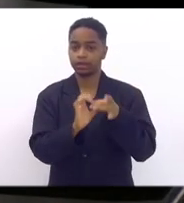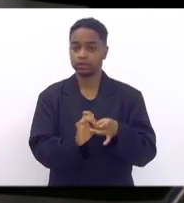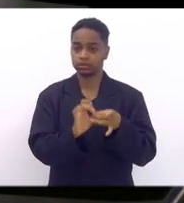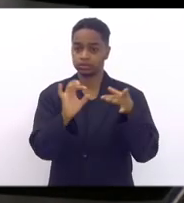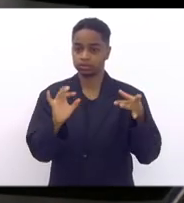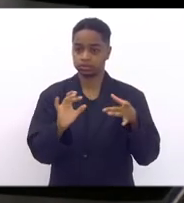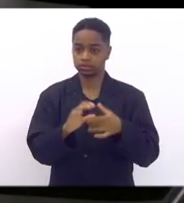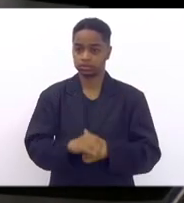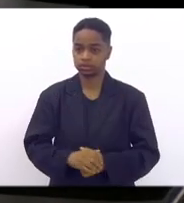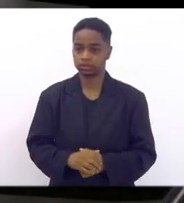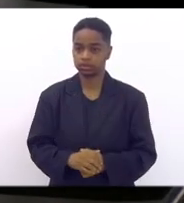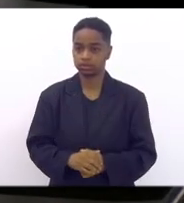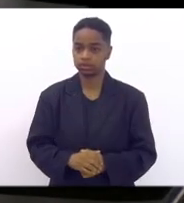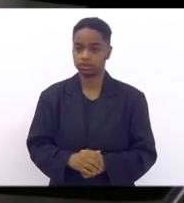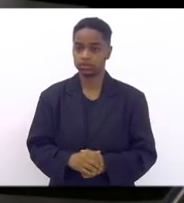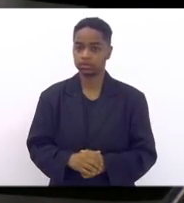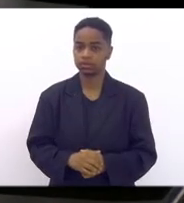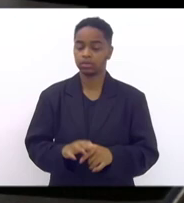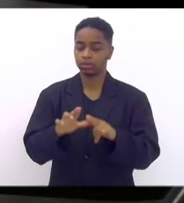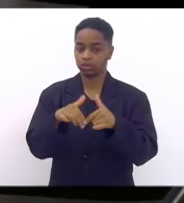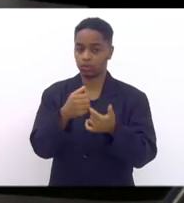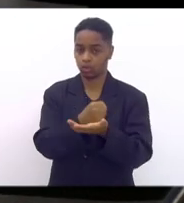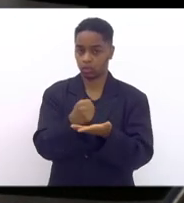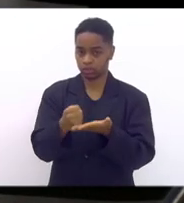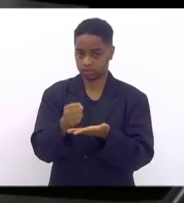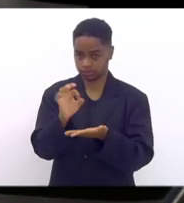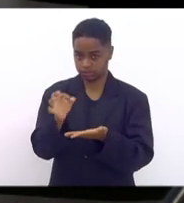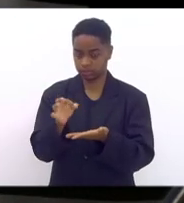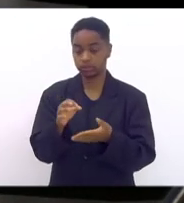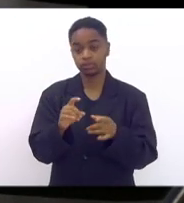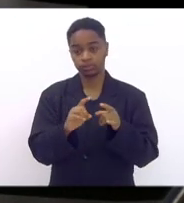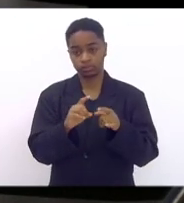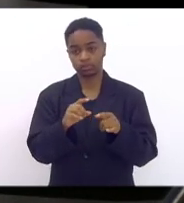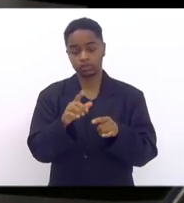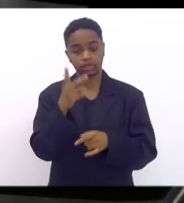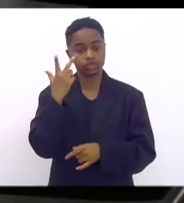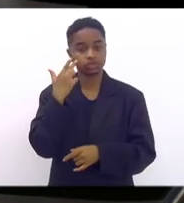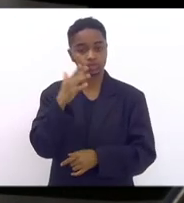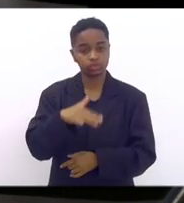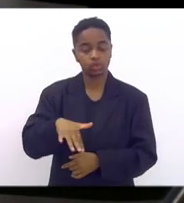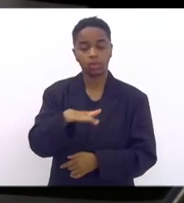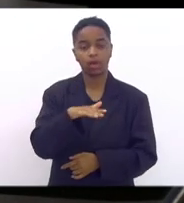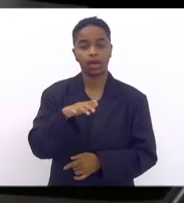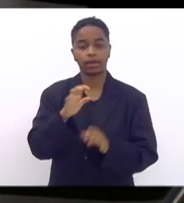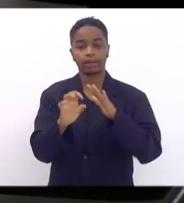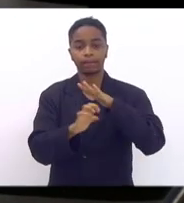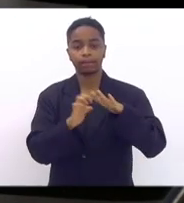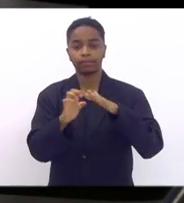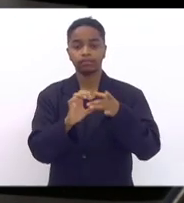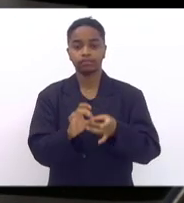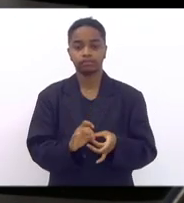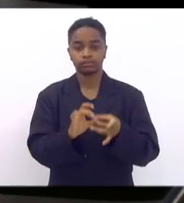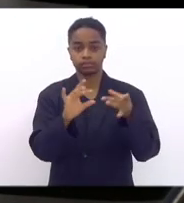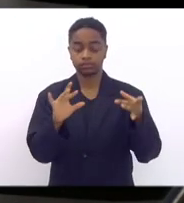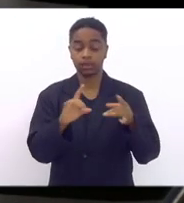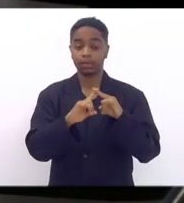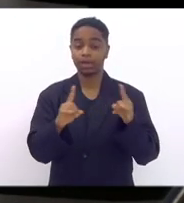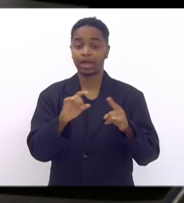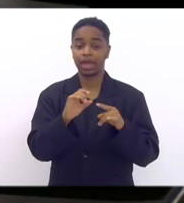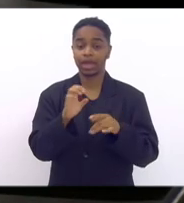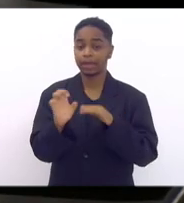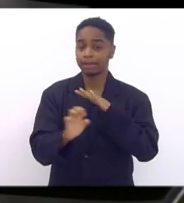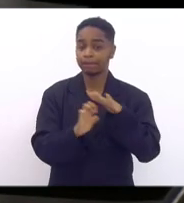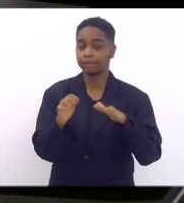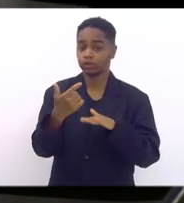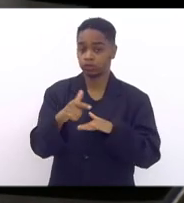faltou Desculpa Isso do contratante que em geral é uma empresa licenciada eh eh quando essa empresa nos faltou fomos atrás da